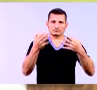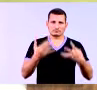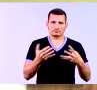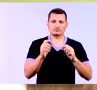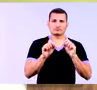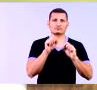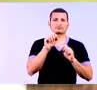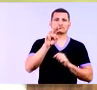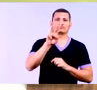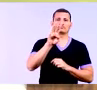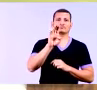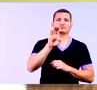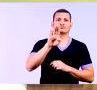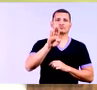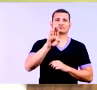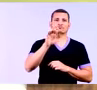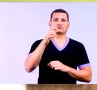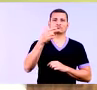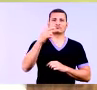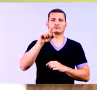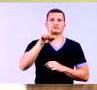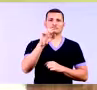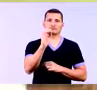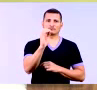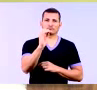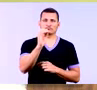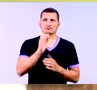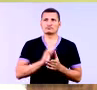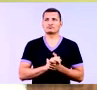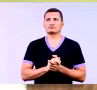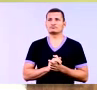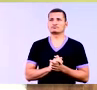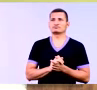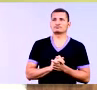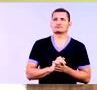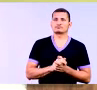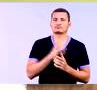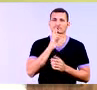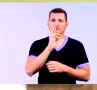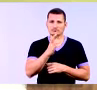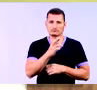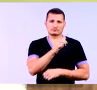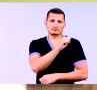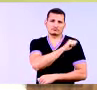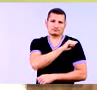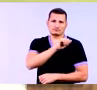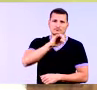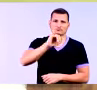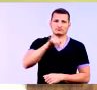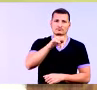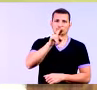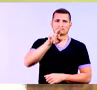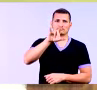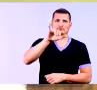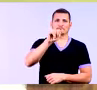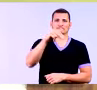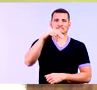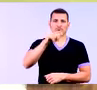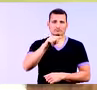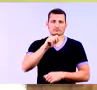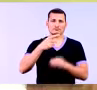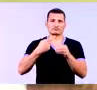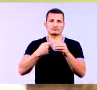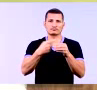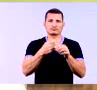Web 2.0. E antes da gente responder, eu vou colocar aqui no ar também a resposta da aluna Juliana, do Polo de Cerejeiras, que falou